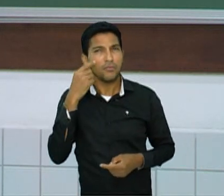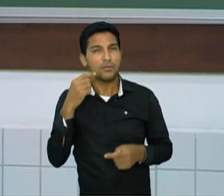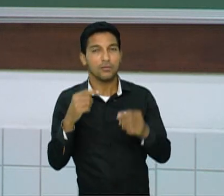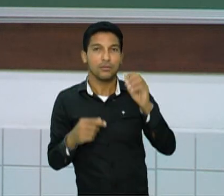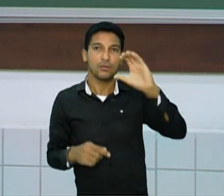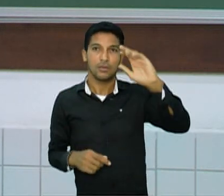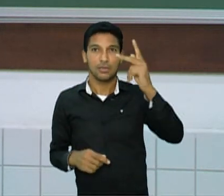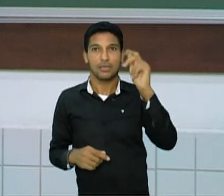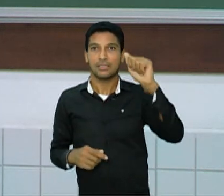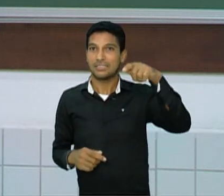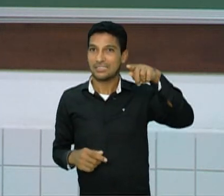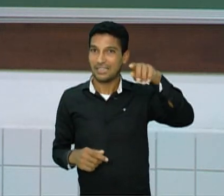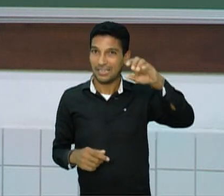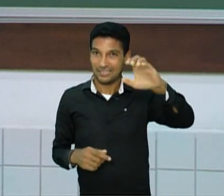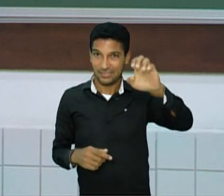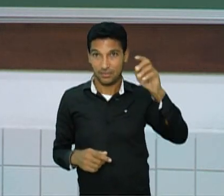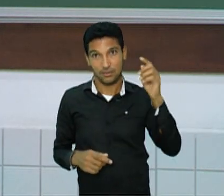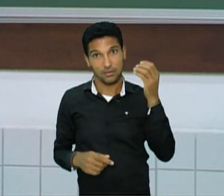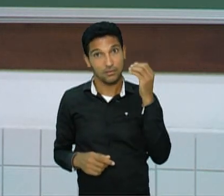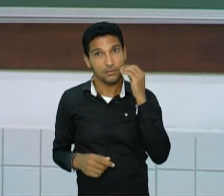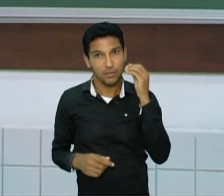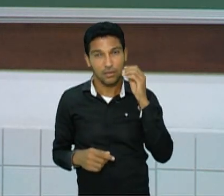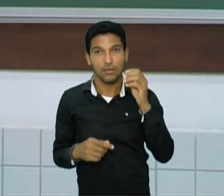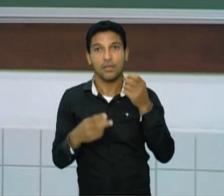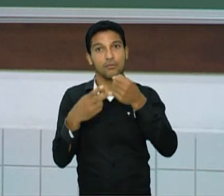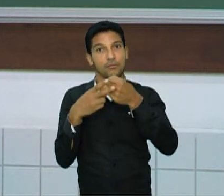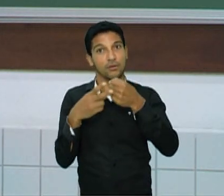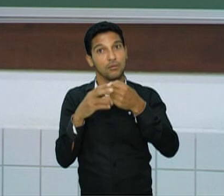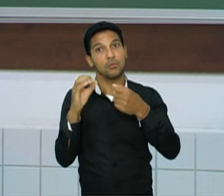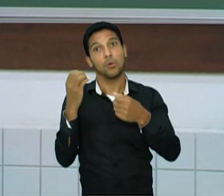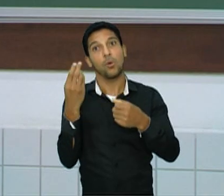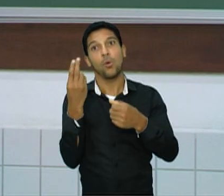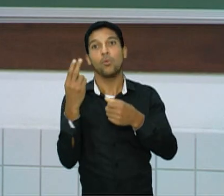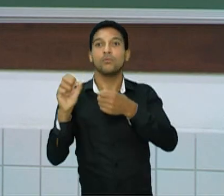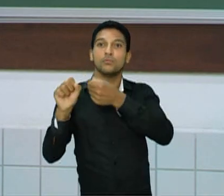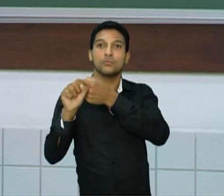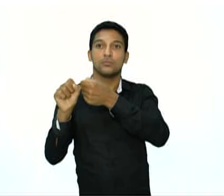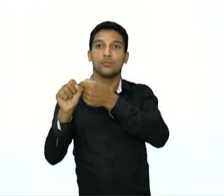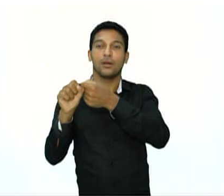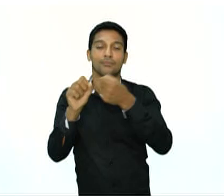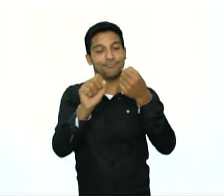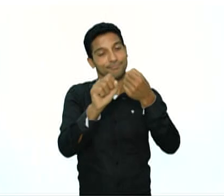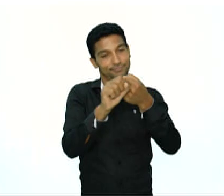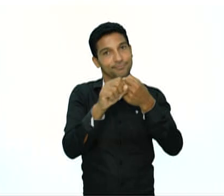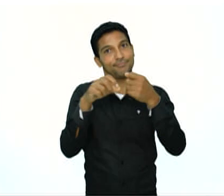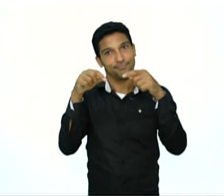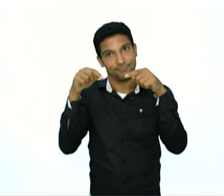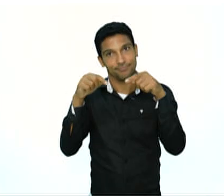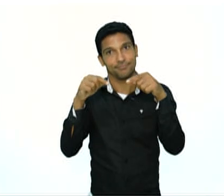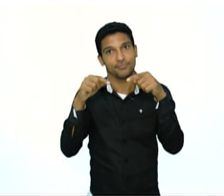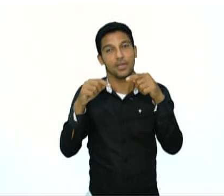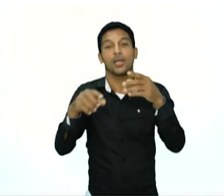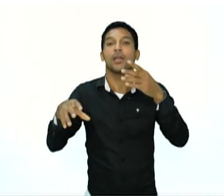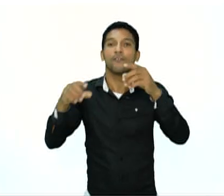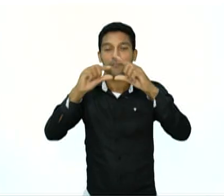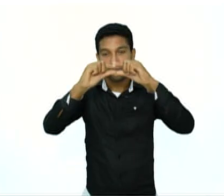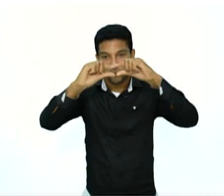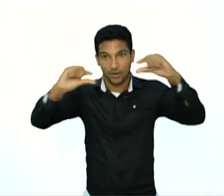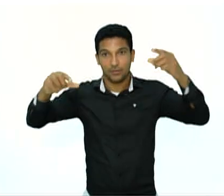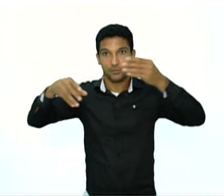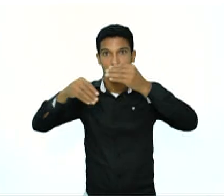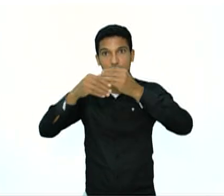substantivo. Logo, nós temos uma completiva nominal. A outra, peço que você verifique.